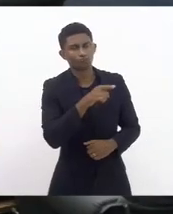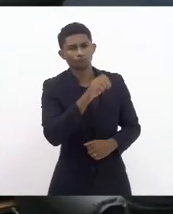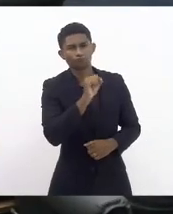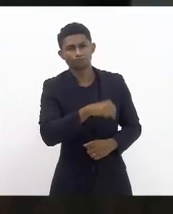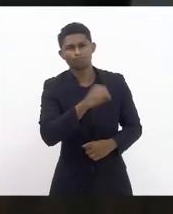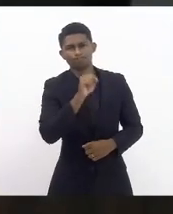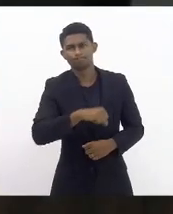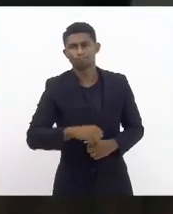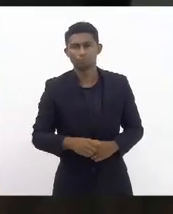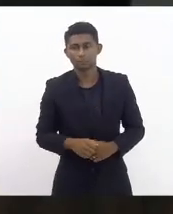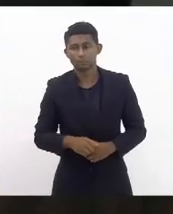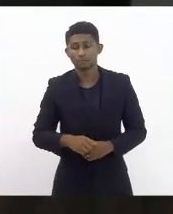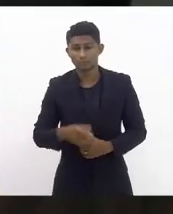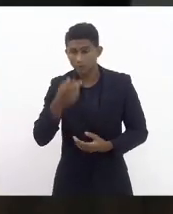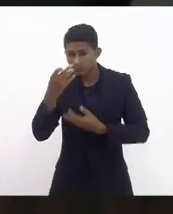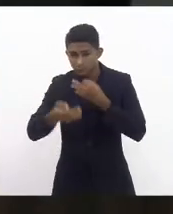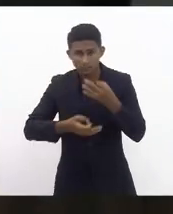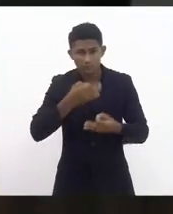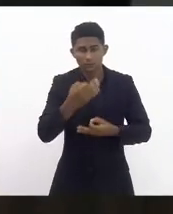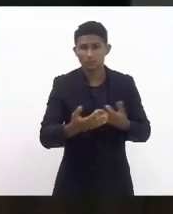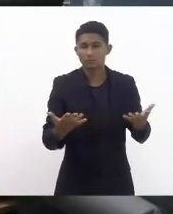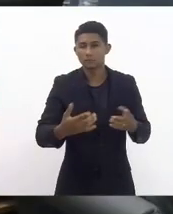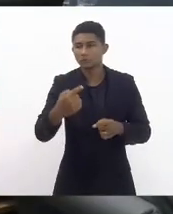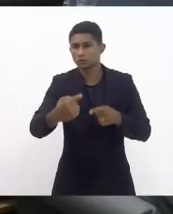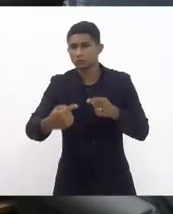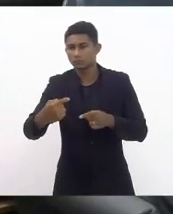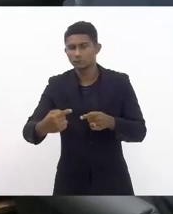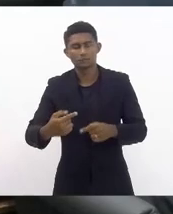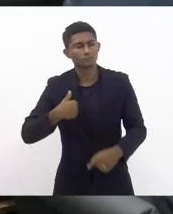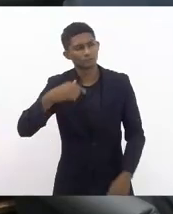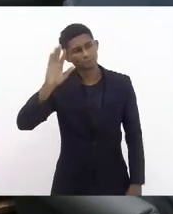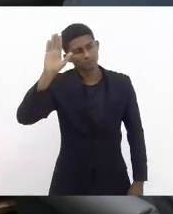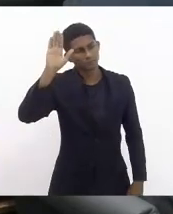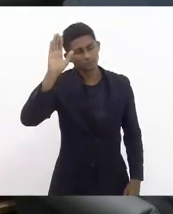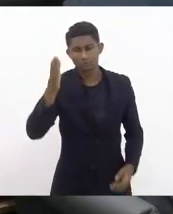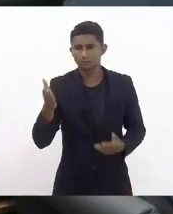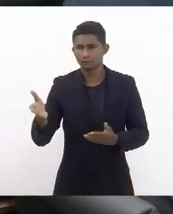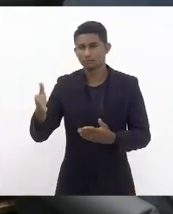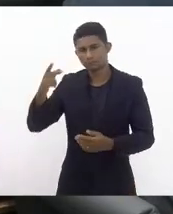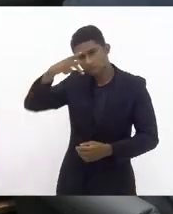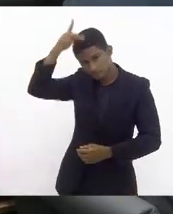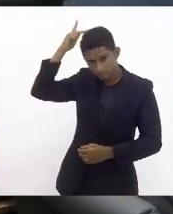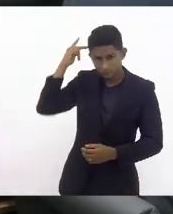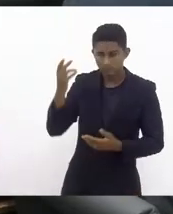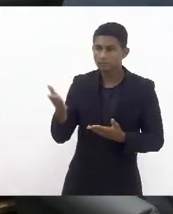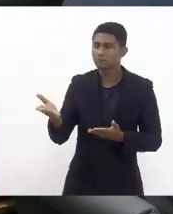Favorável. Os pareceres emitidos em discussão. Para discutir, senhor presidente. Deputado Luiz Paulo, para discutir.